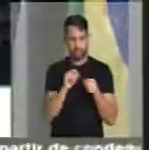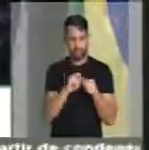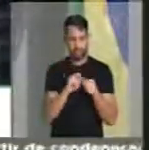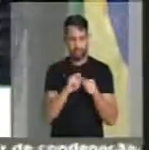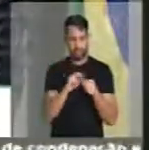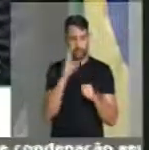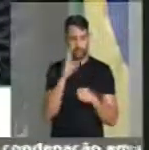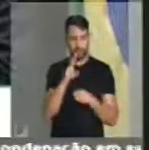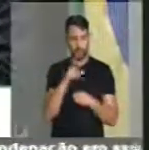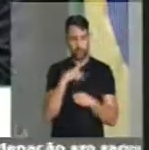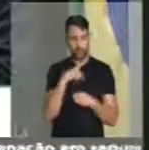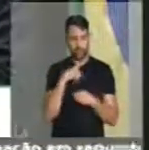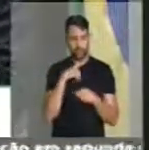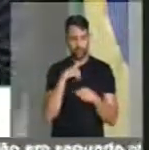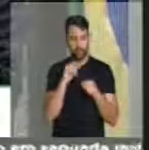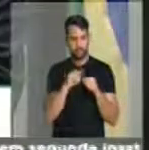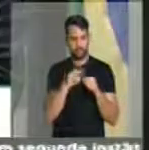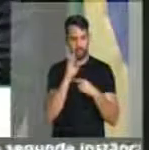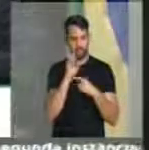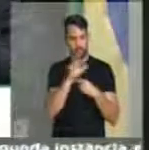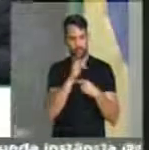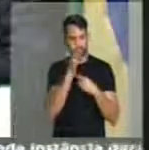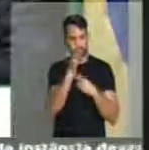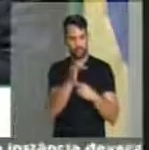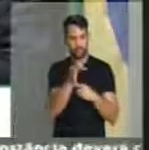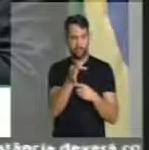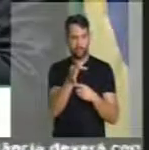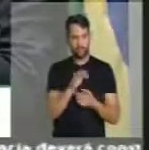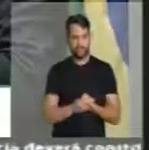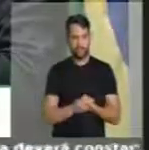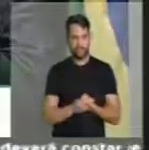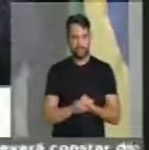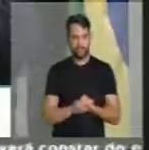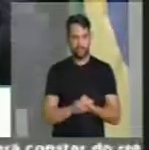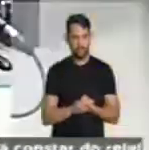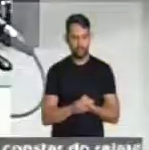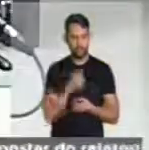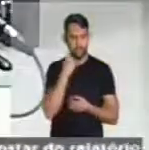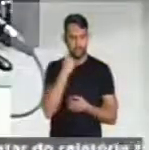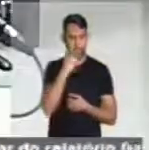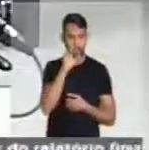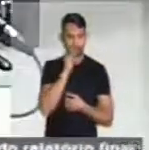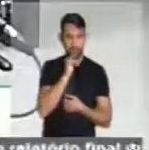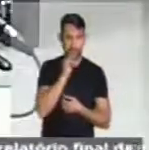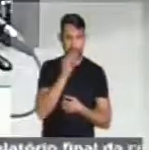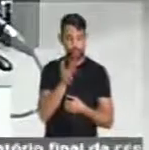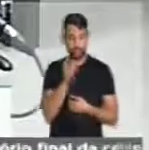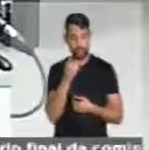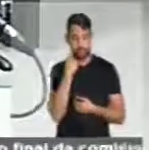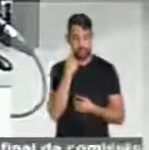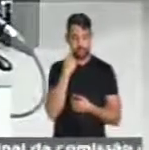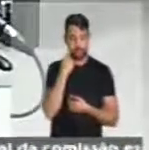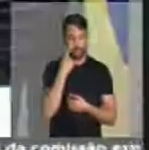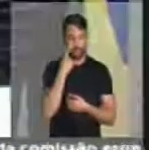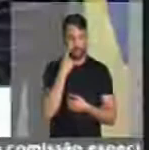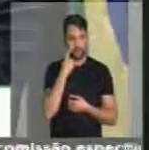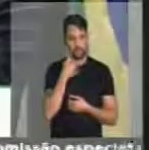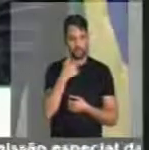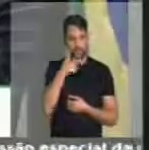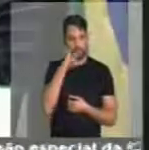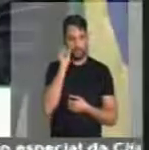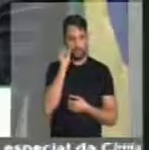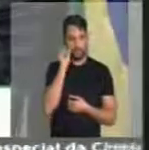me ensinaram a não olhar pelo retrovisor e ver o futuro. Veja um outro exemplo. Vamos,